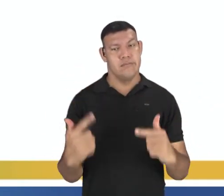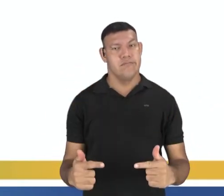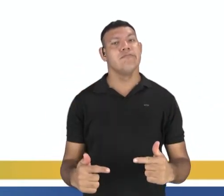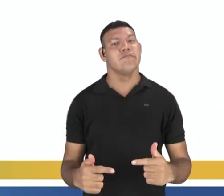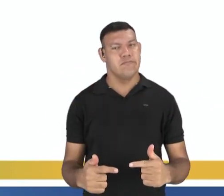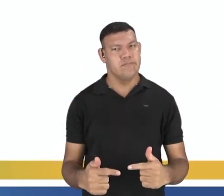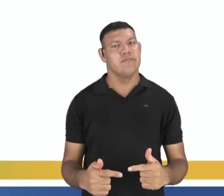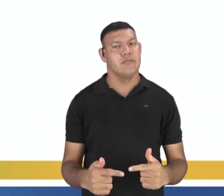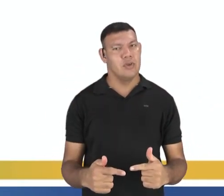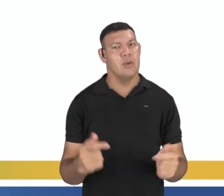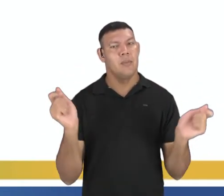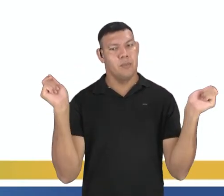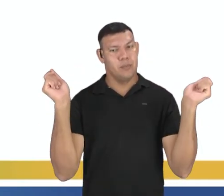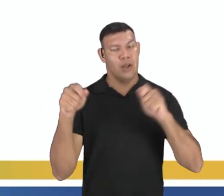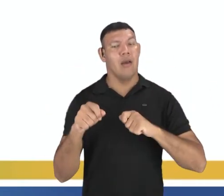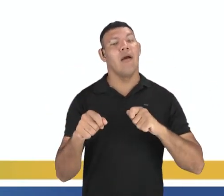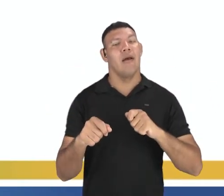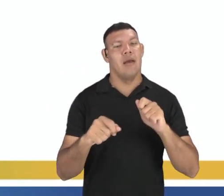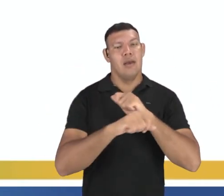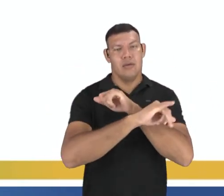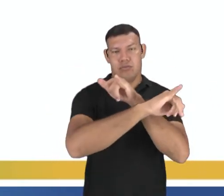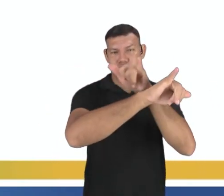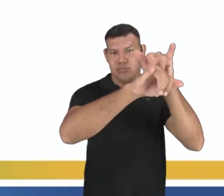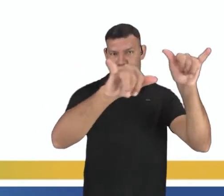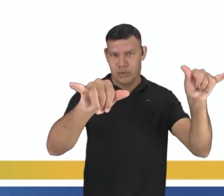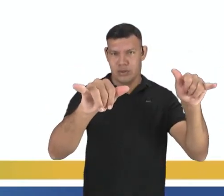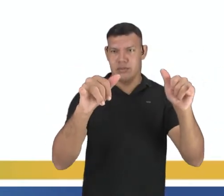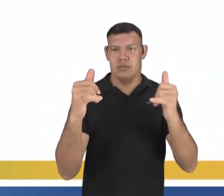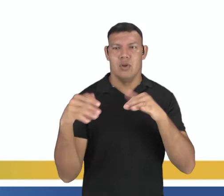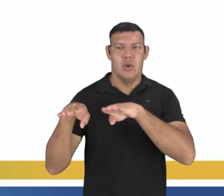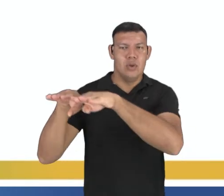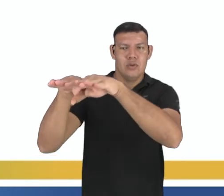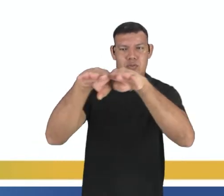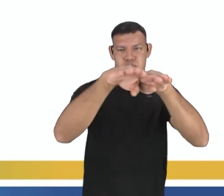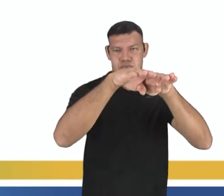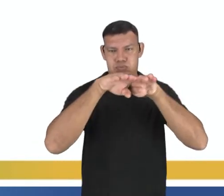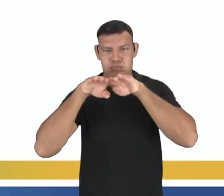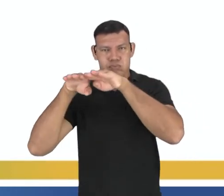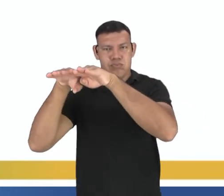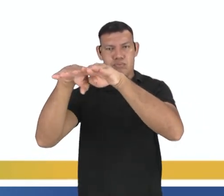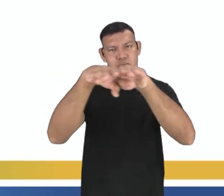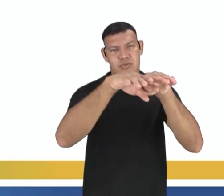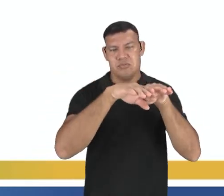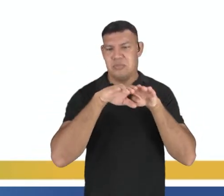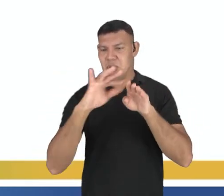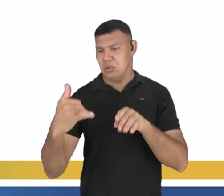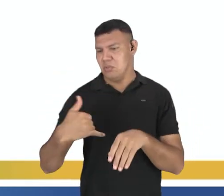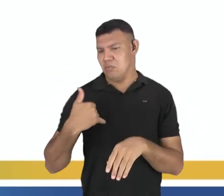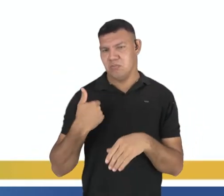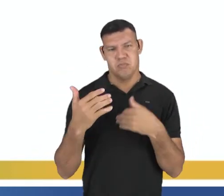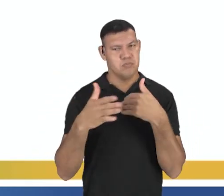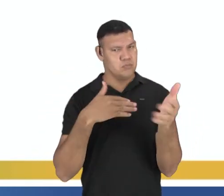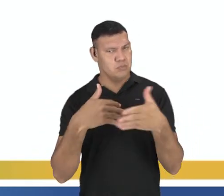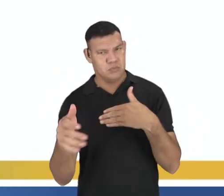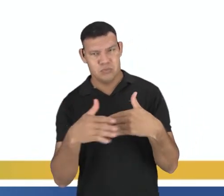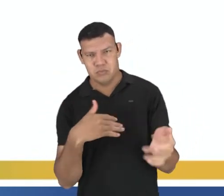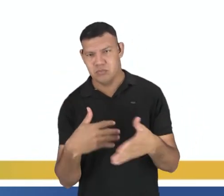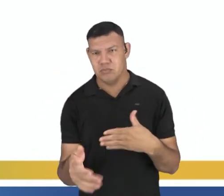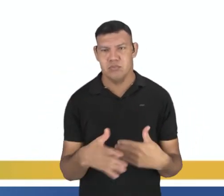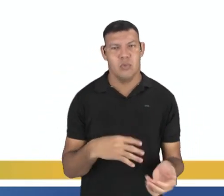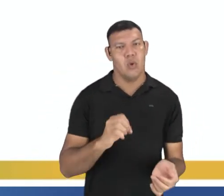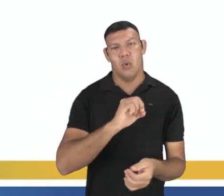que vai conseguir passar informação para todos, independente da faixa etária, independente